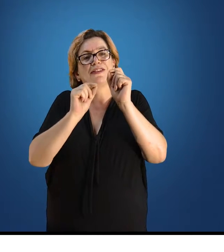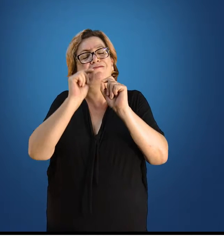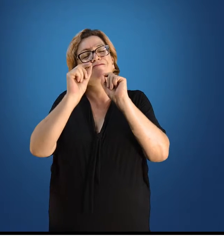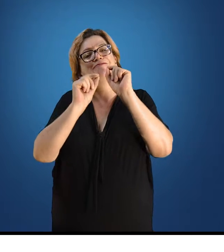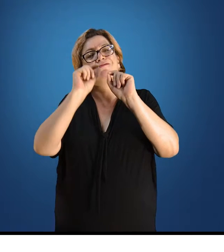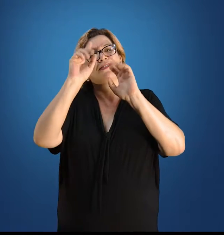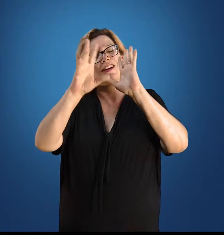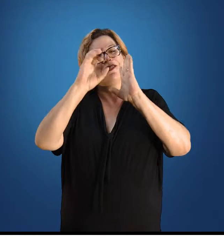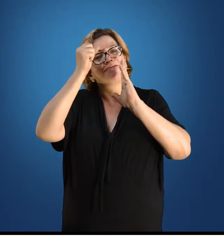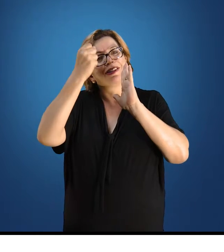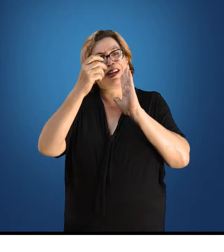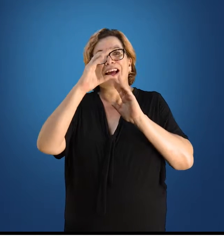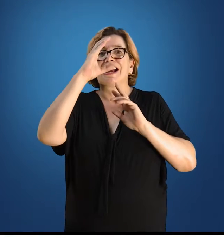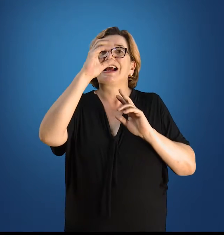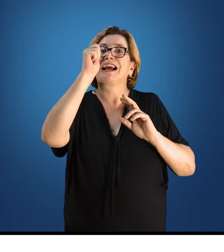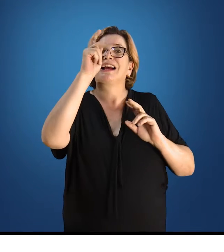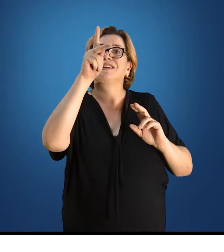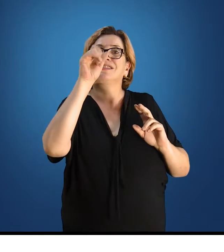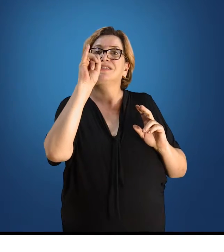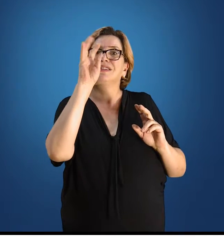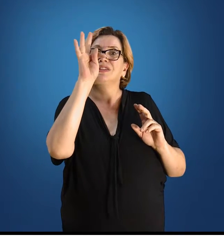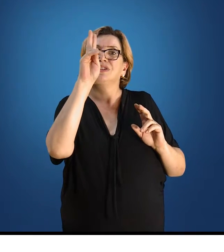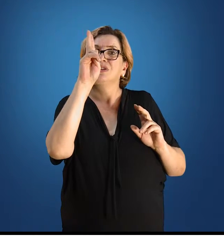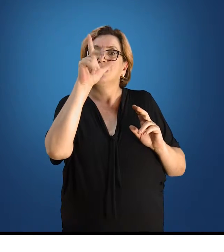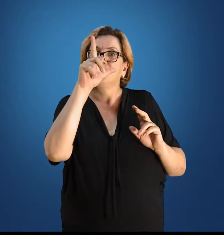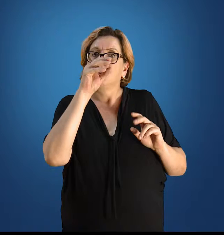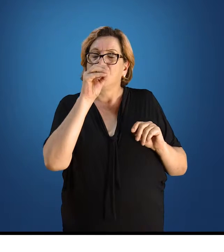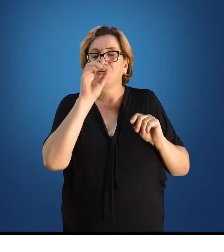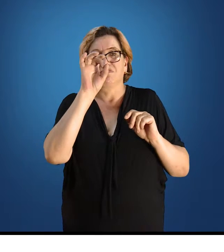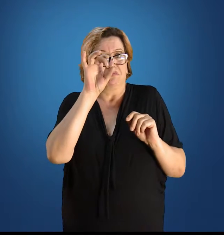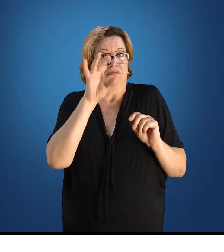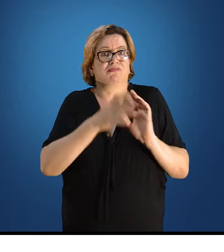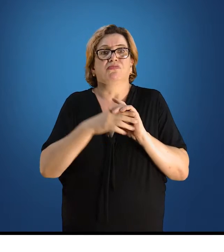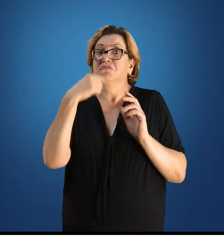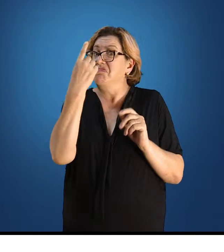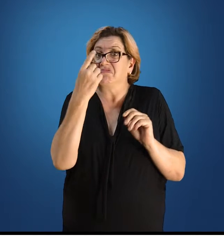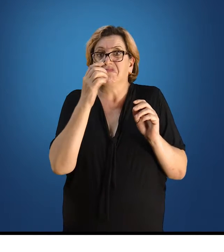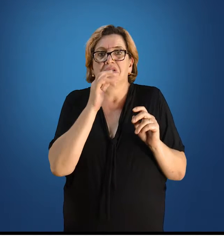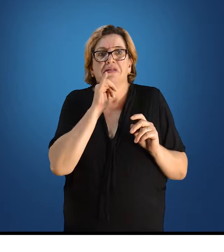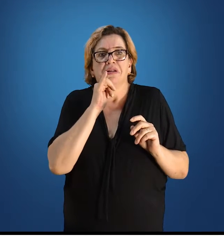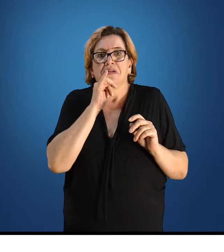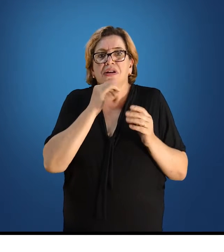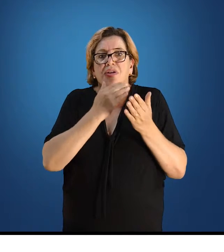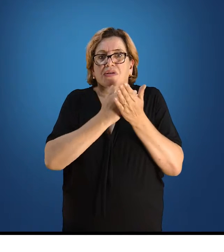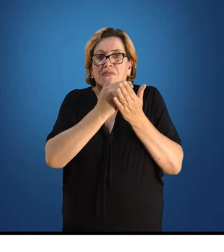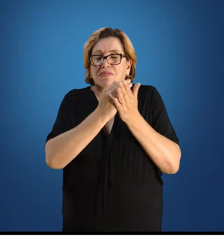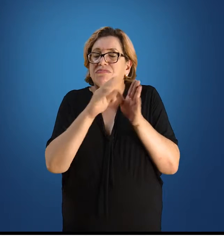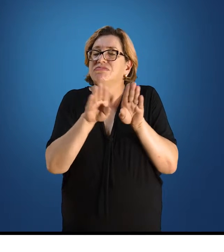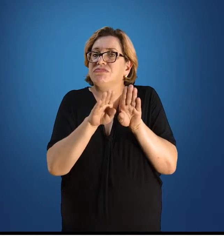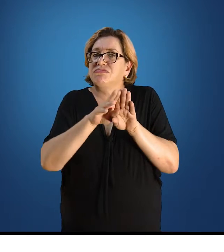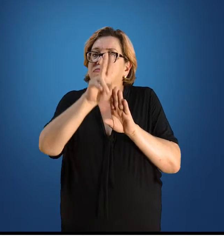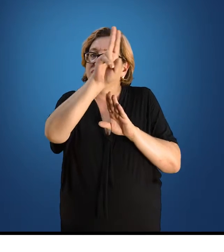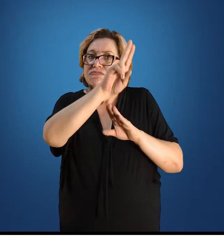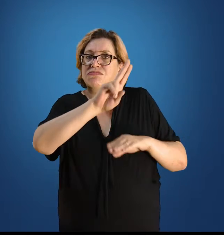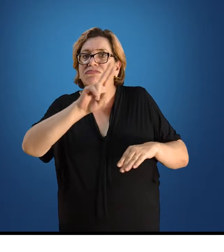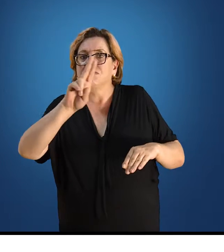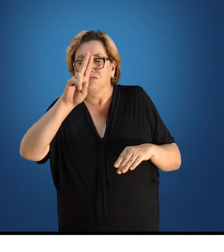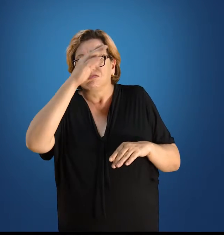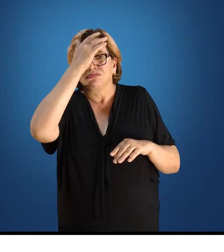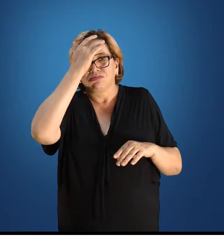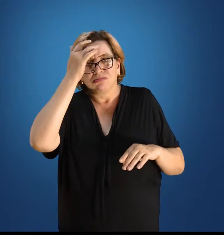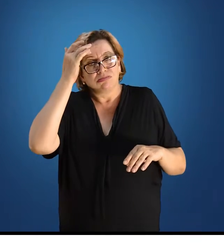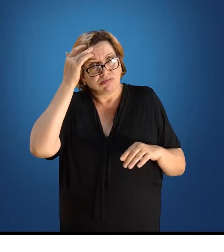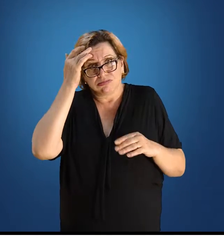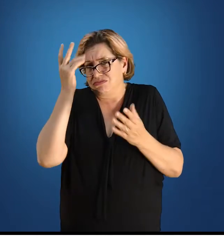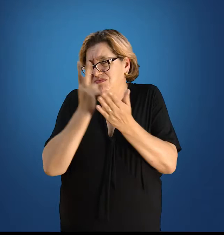citar um capítulo ou uma parte qualquer dessa monografia. Então começa com o autor dessa parte, né? Sempre a gente começa com o